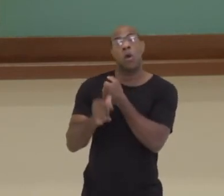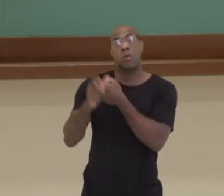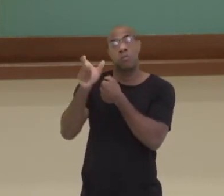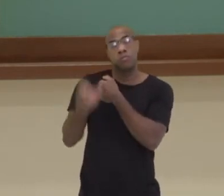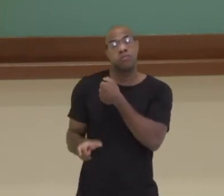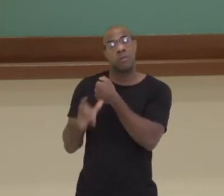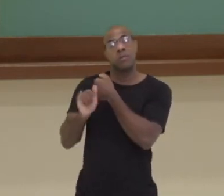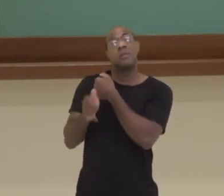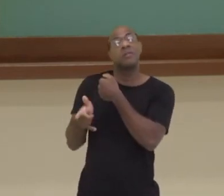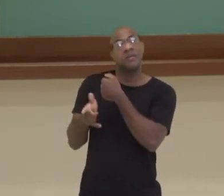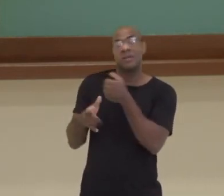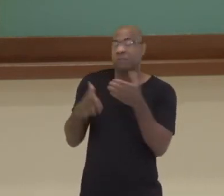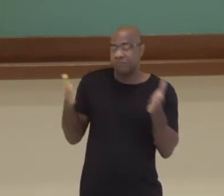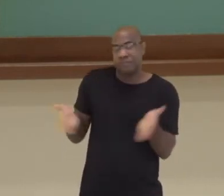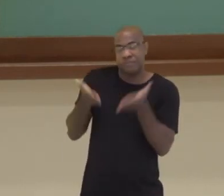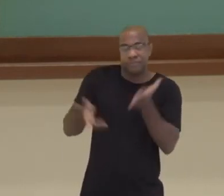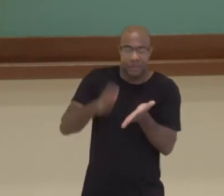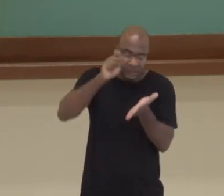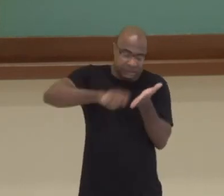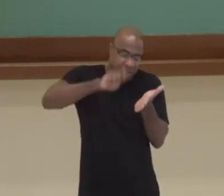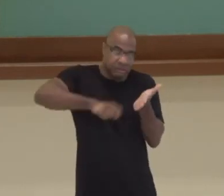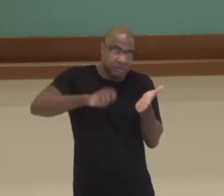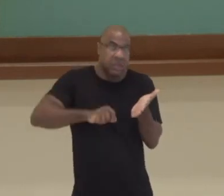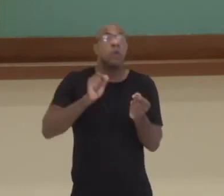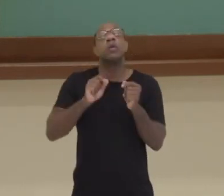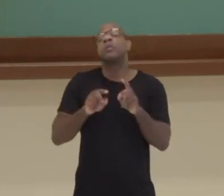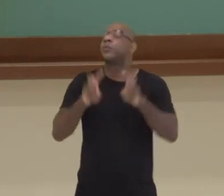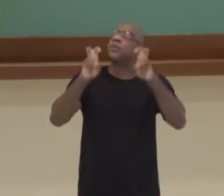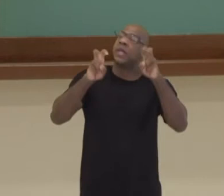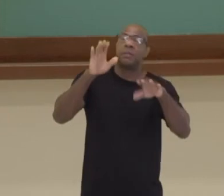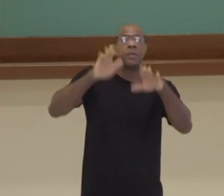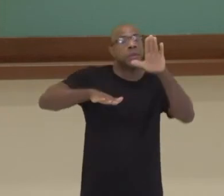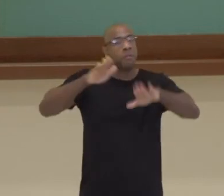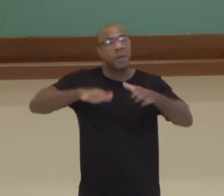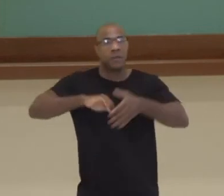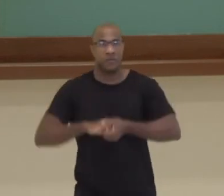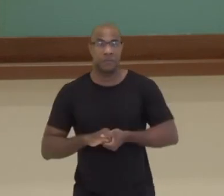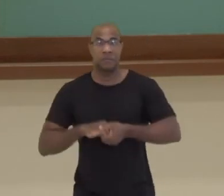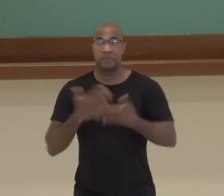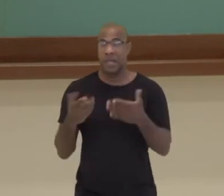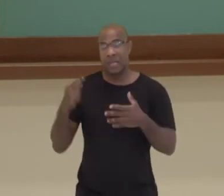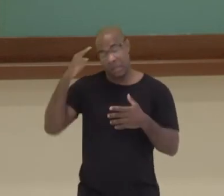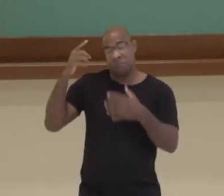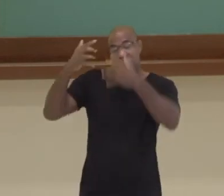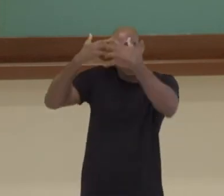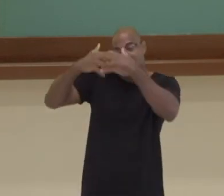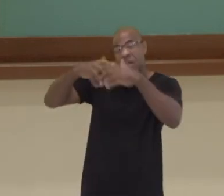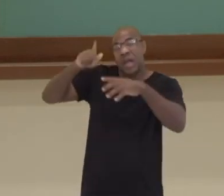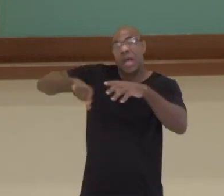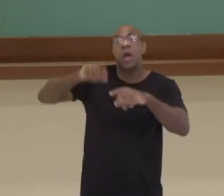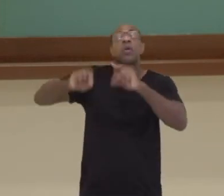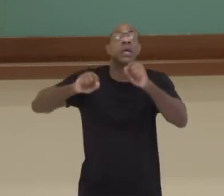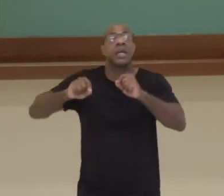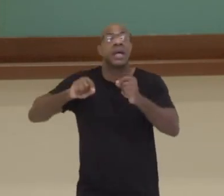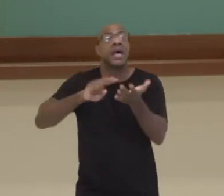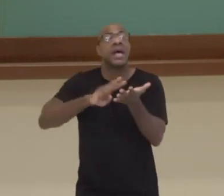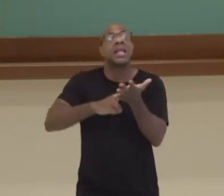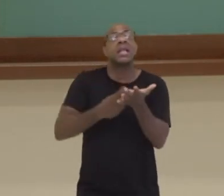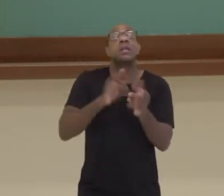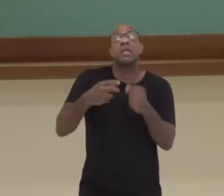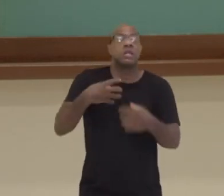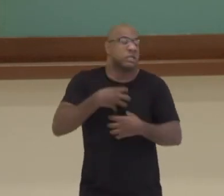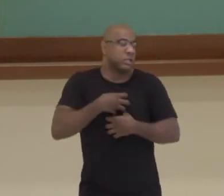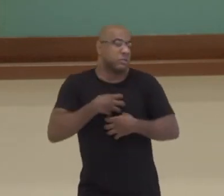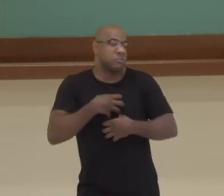se sente incentivado a escrever sobre aquilo. Por vezes, essas reflexões tentam traduzir